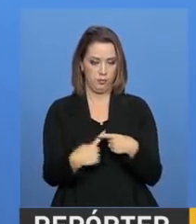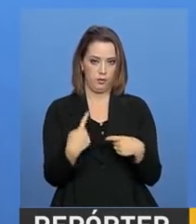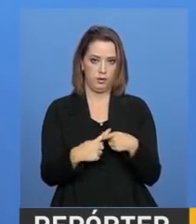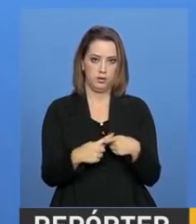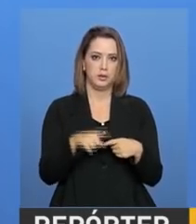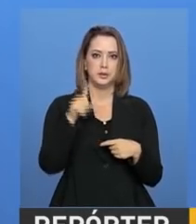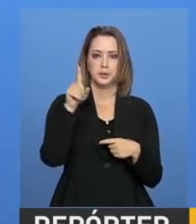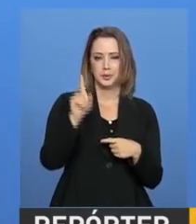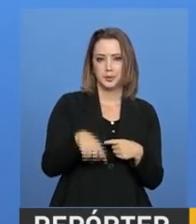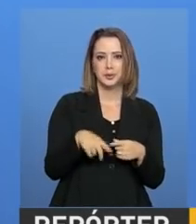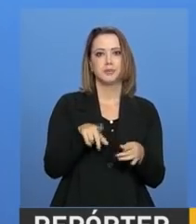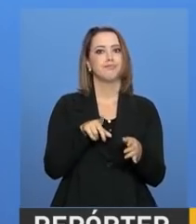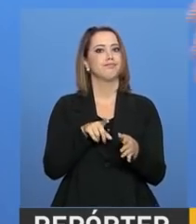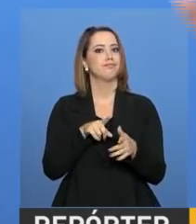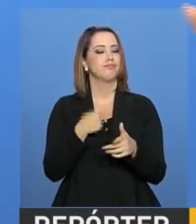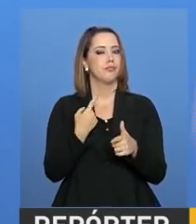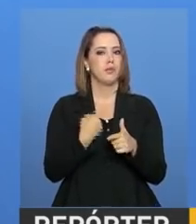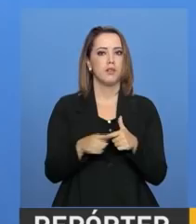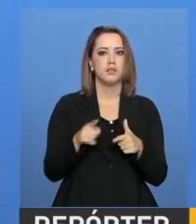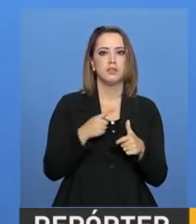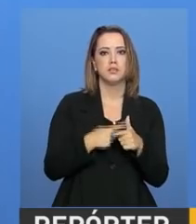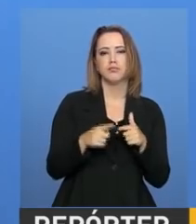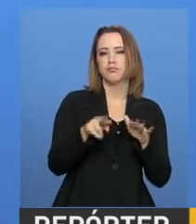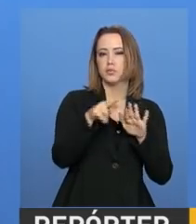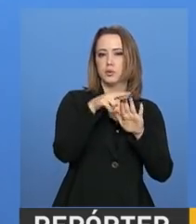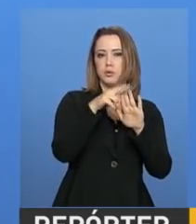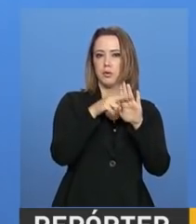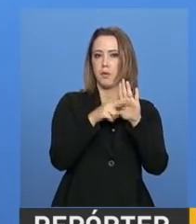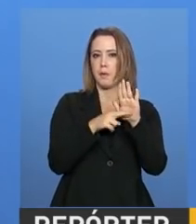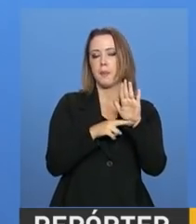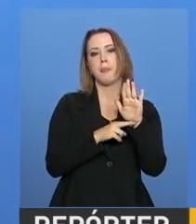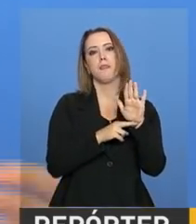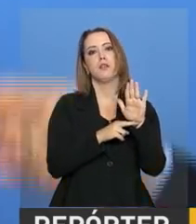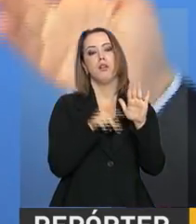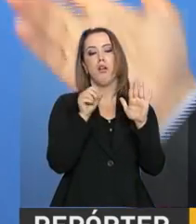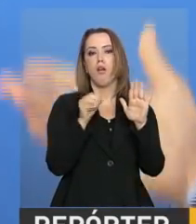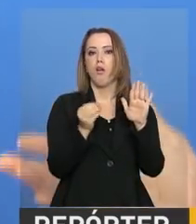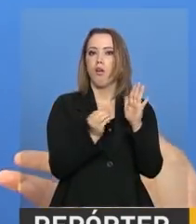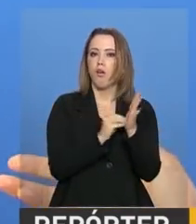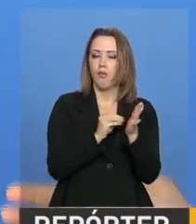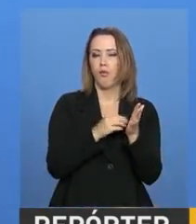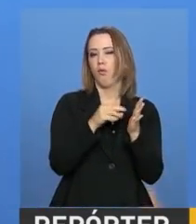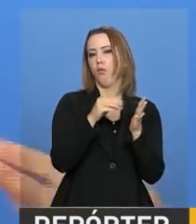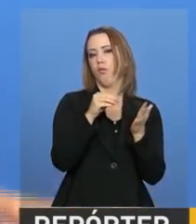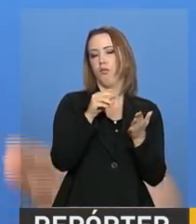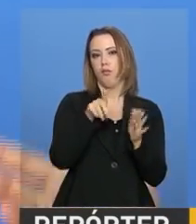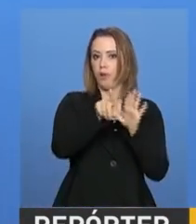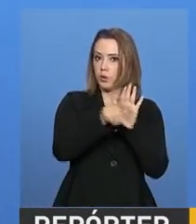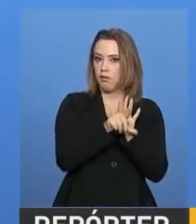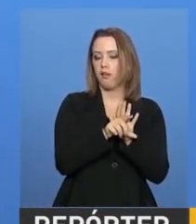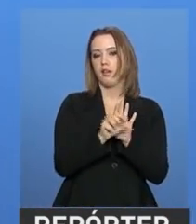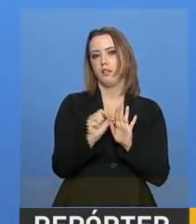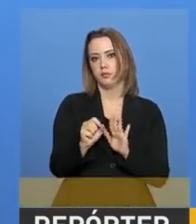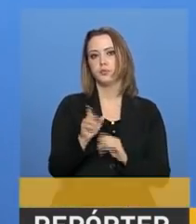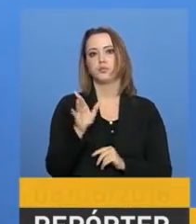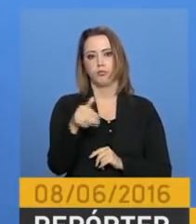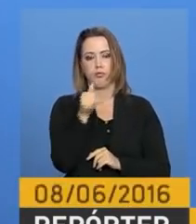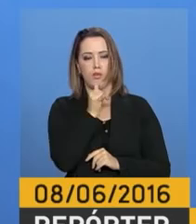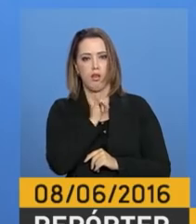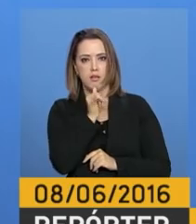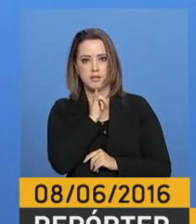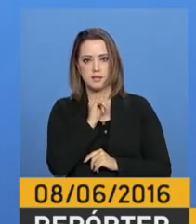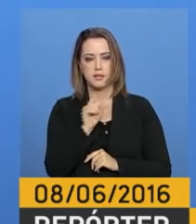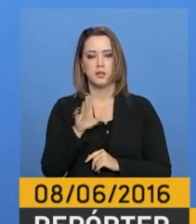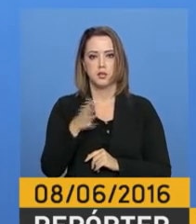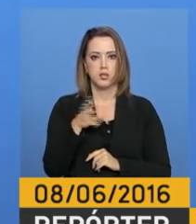questões normativas e regulamentadoras para citar um exemplo eu já acertei com o